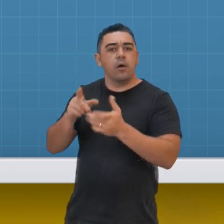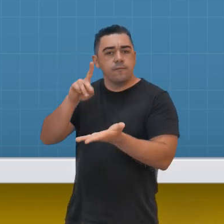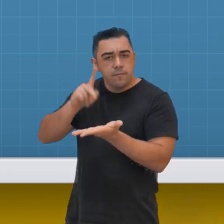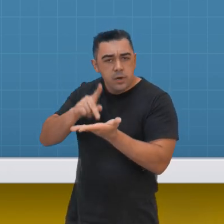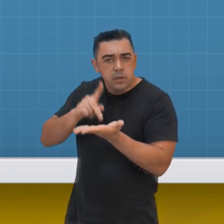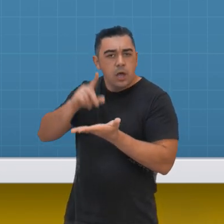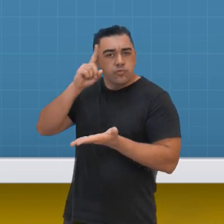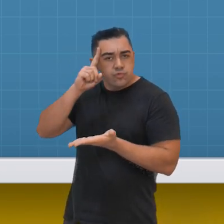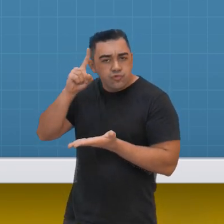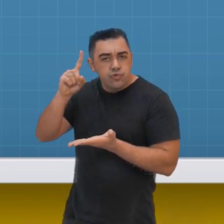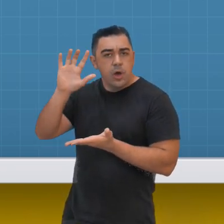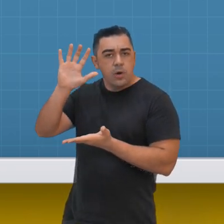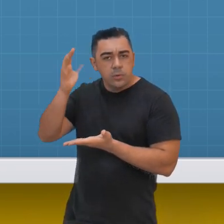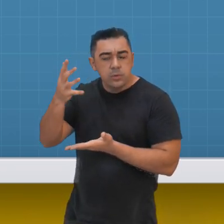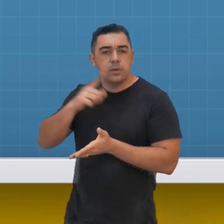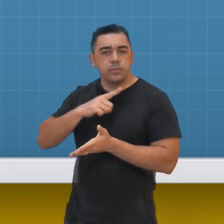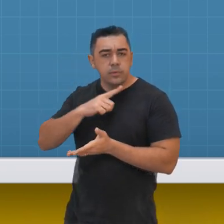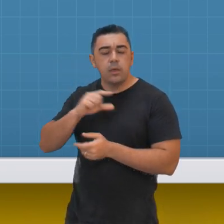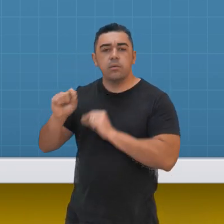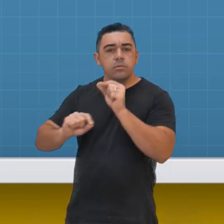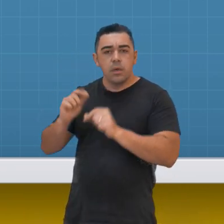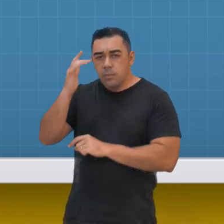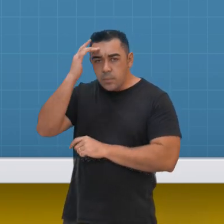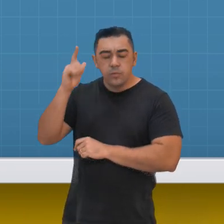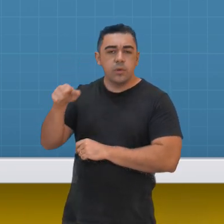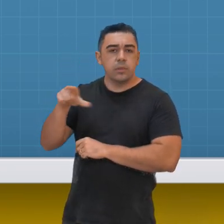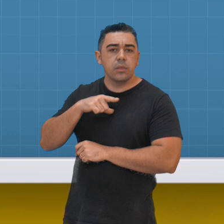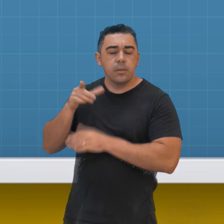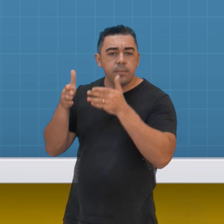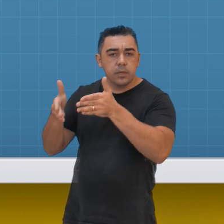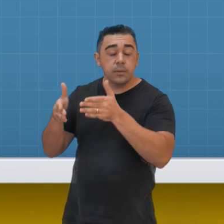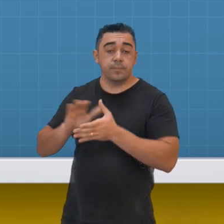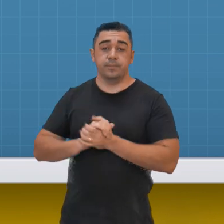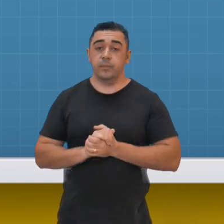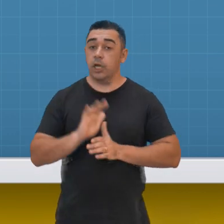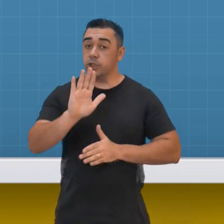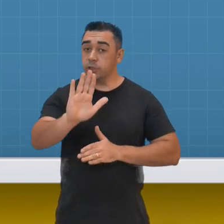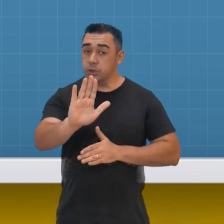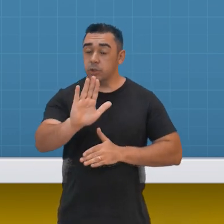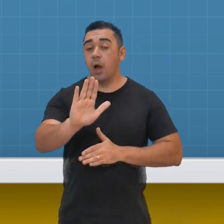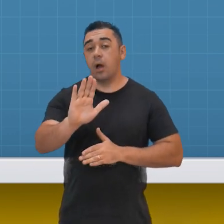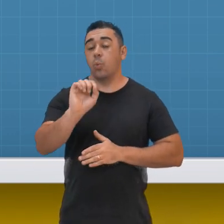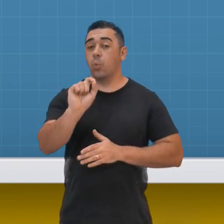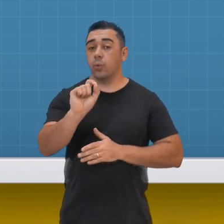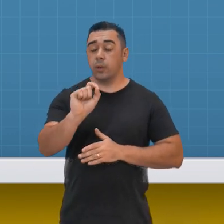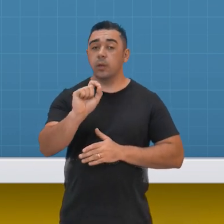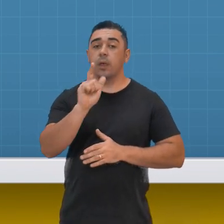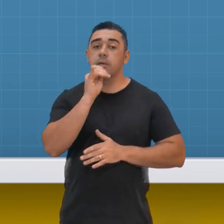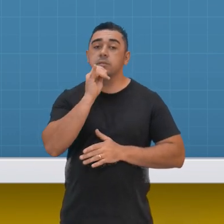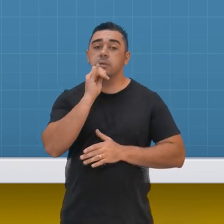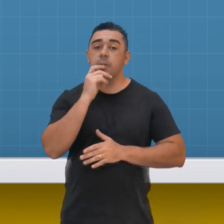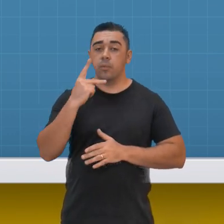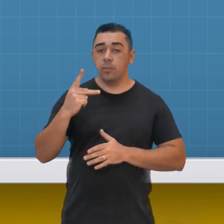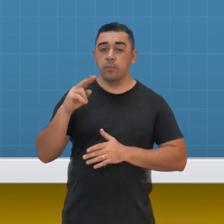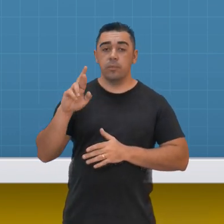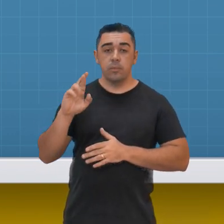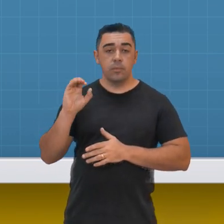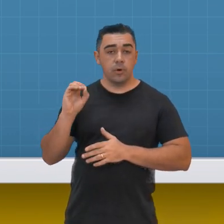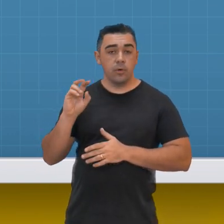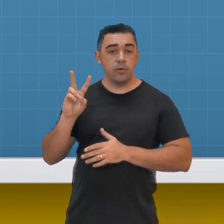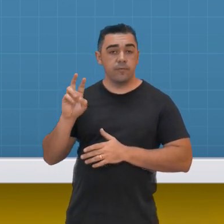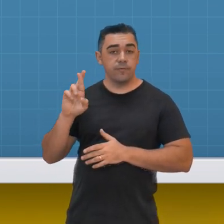aconteceu, o dia que aconteceu, quem foram as pessoas envolvidas. O provérbio não. O provérbio é um